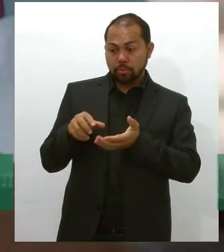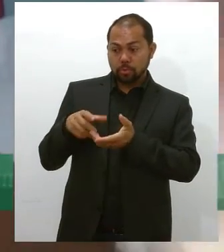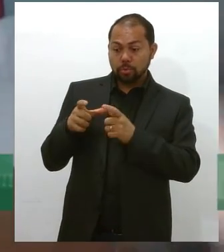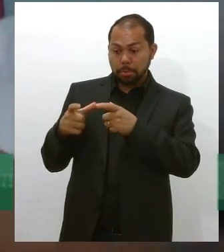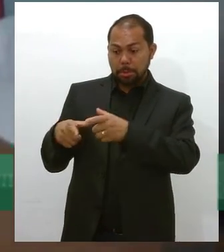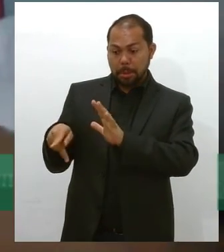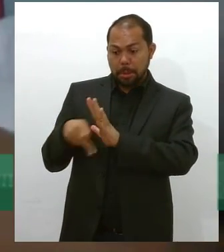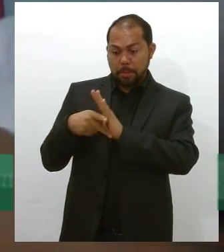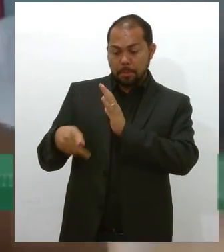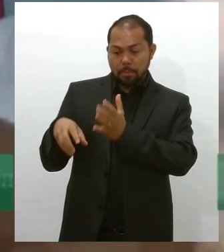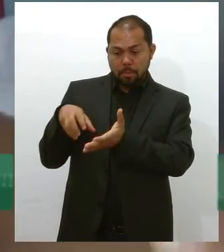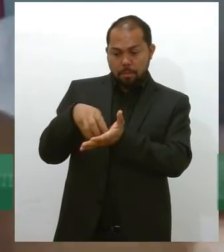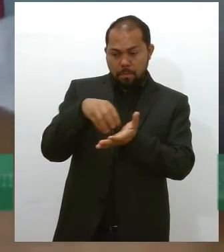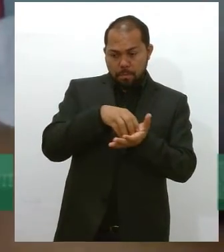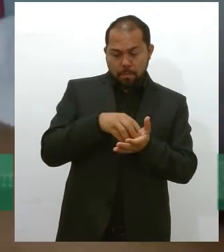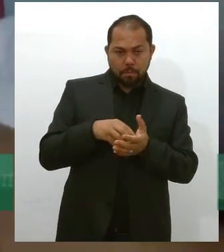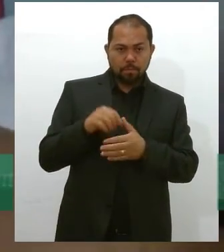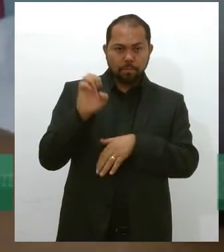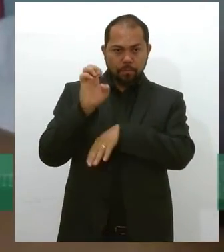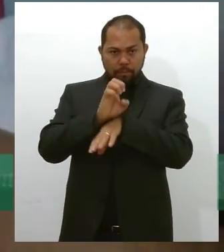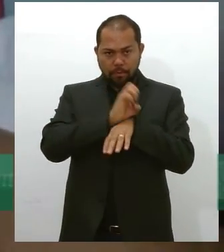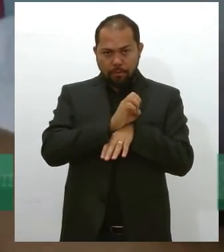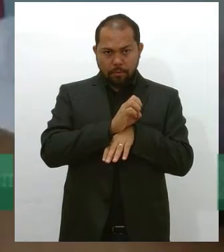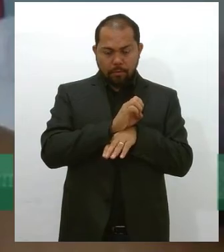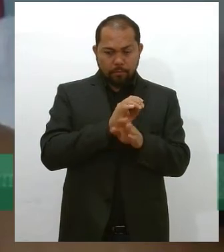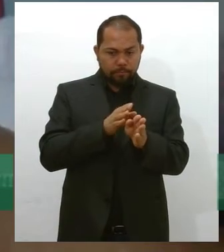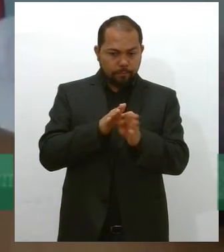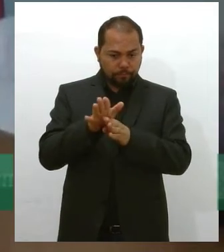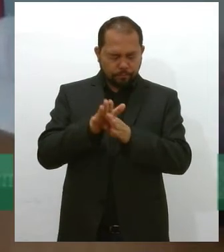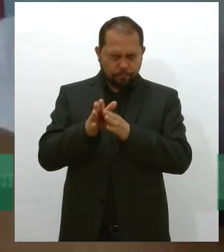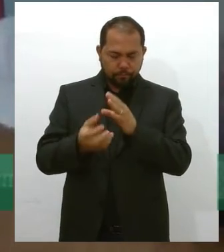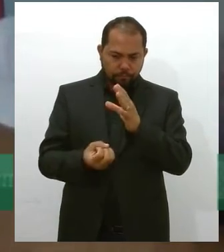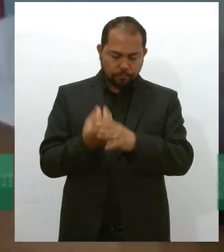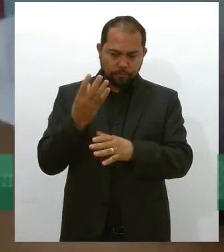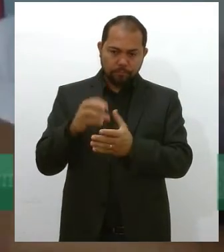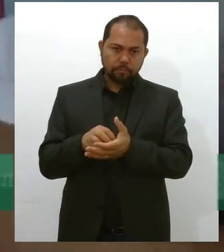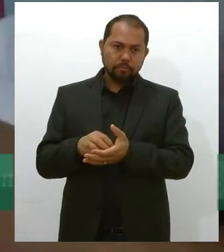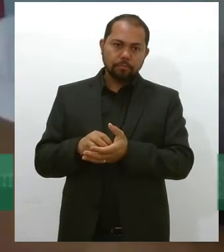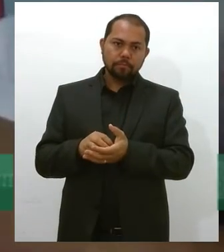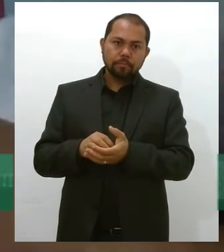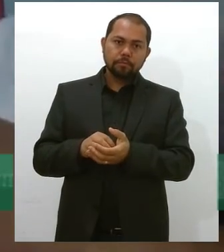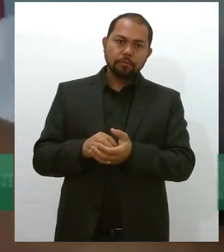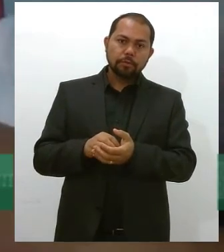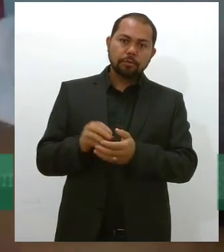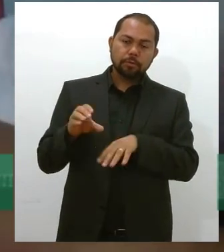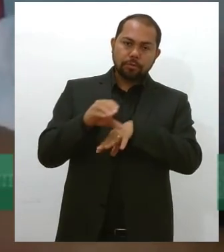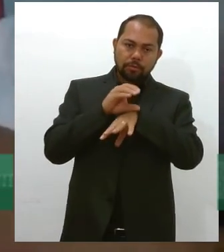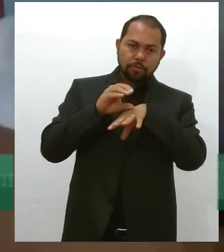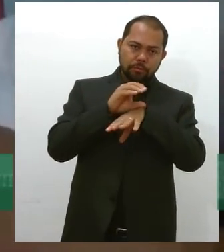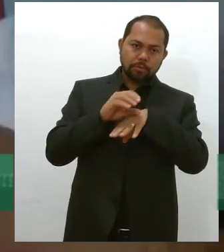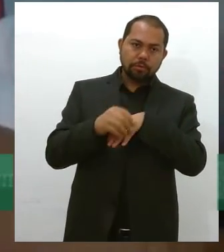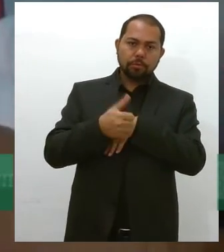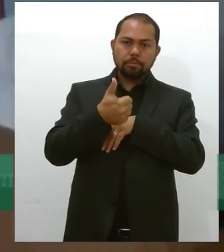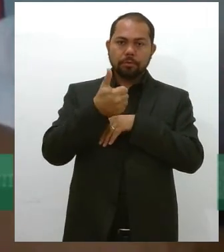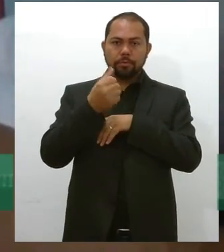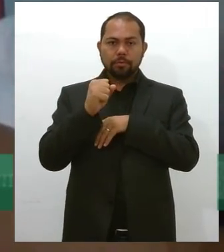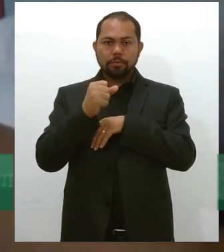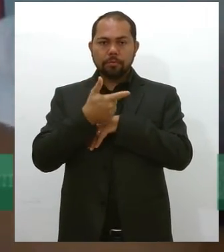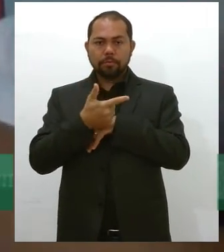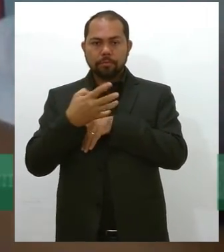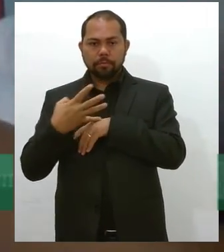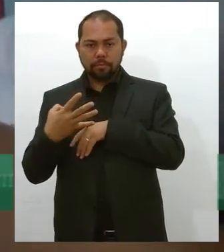é um órgão que é criado a partir da Constituição de 1824, que permite que esses indivíduos possam